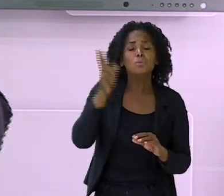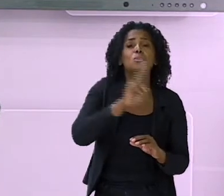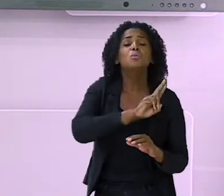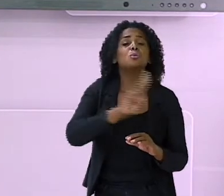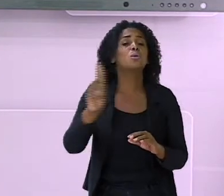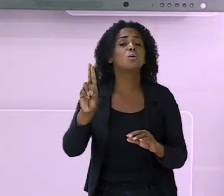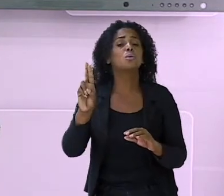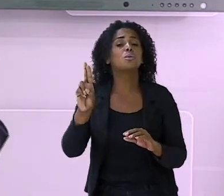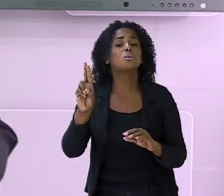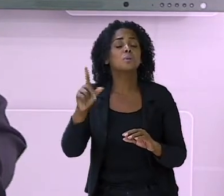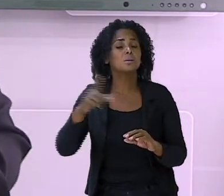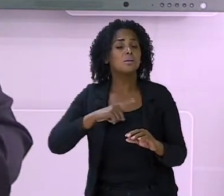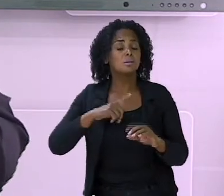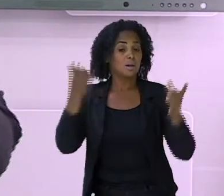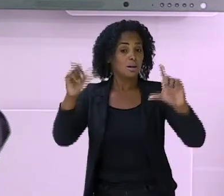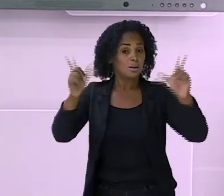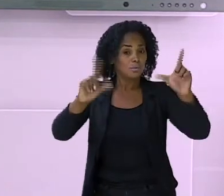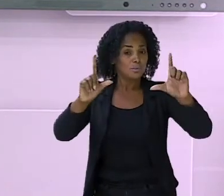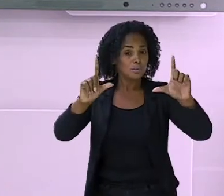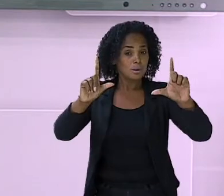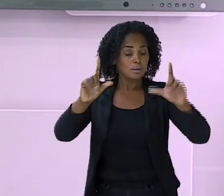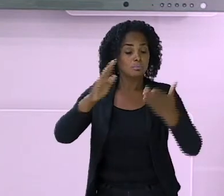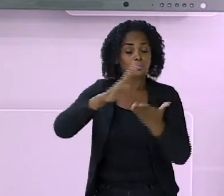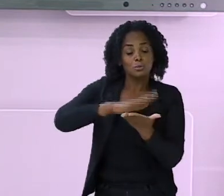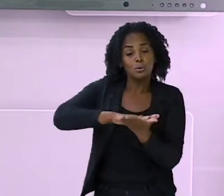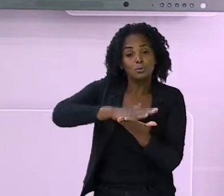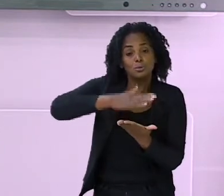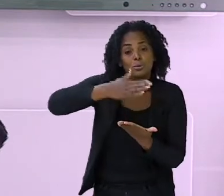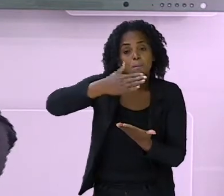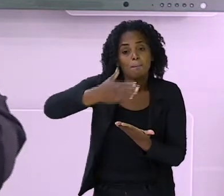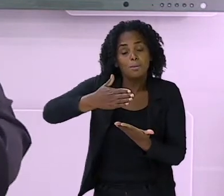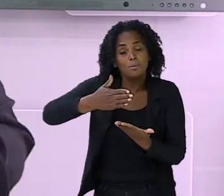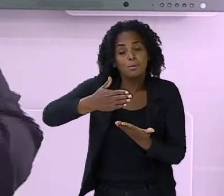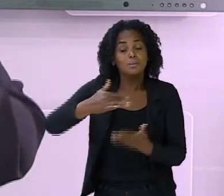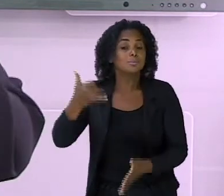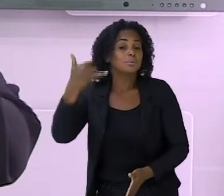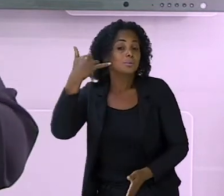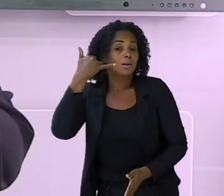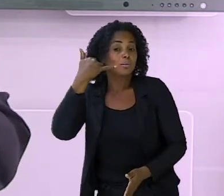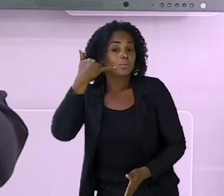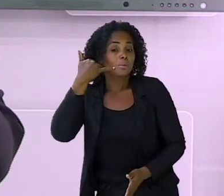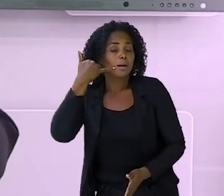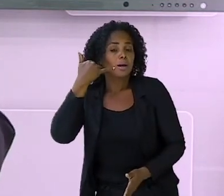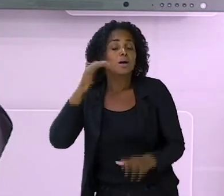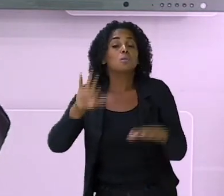celular, notebook, nós demos um nome que é chamado de